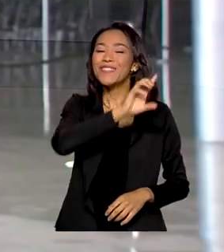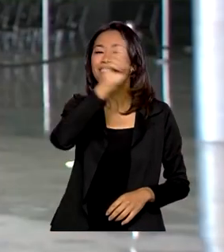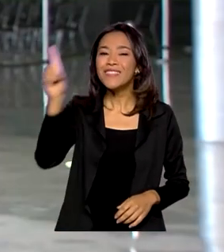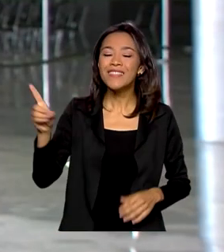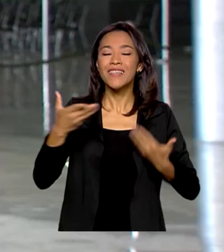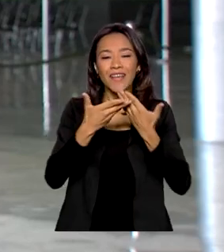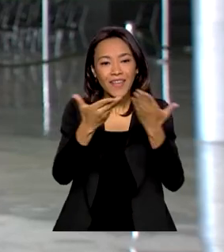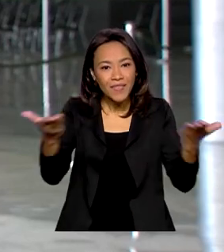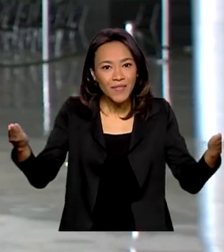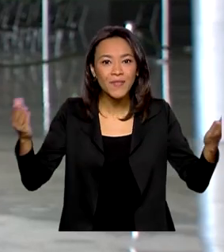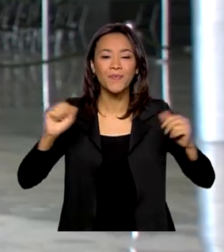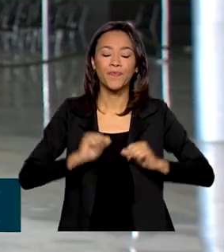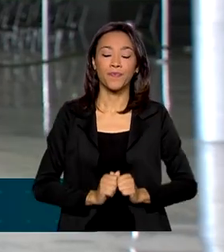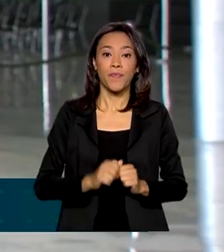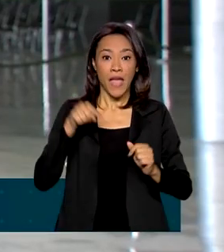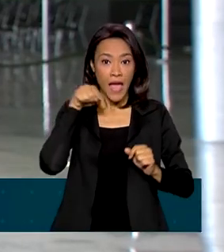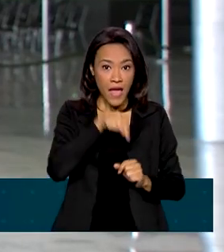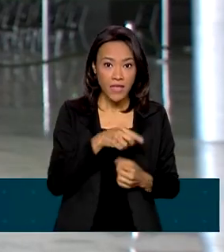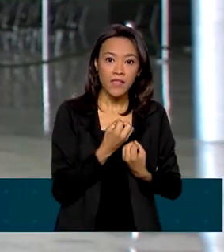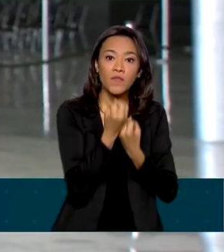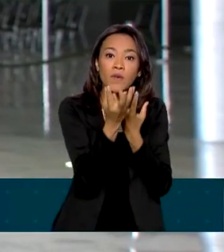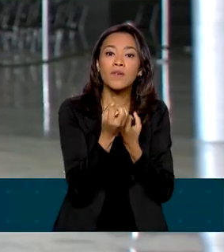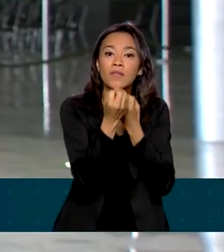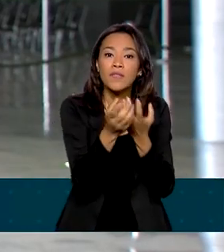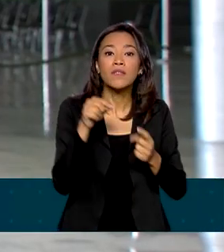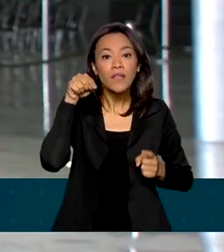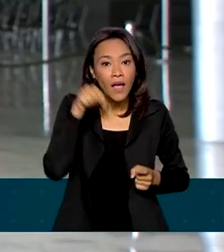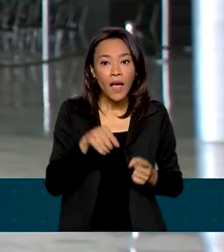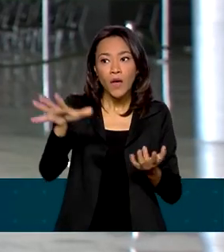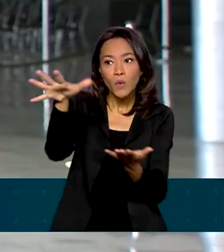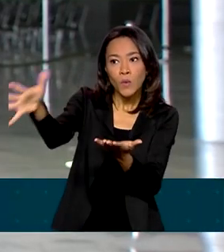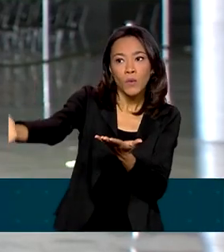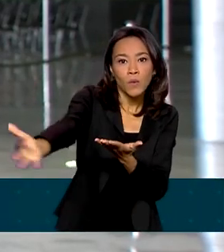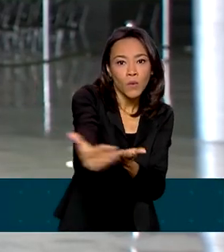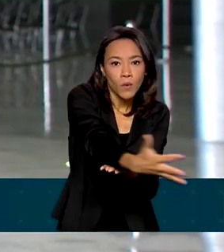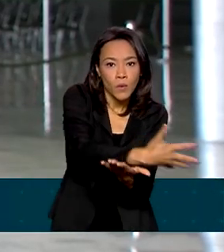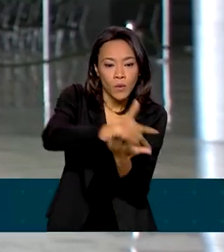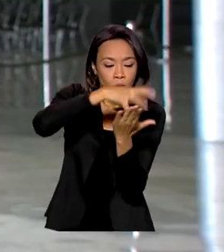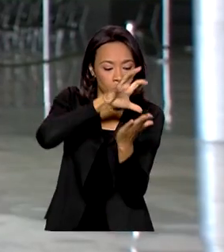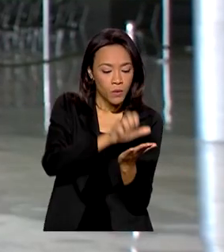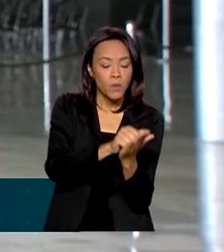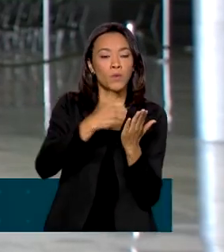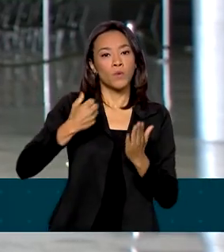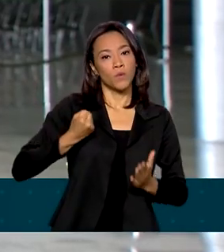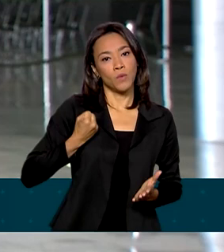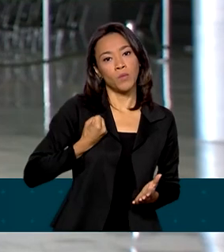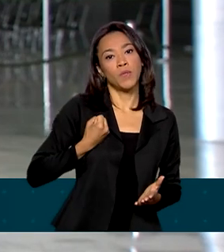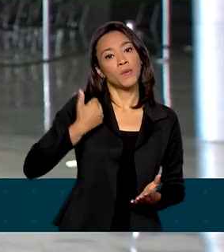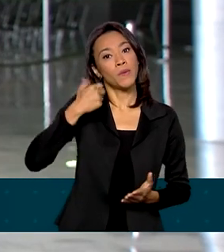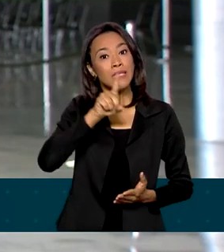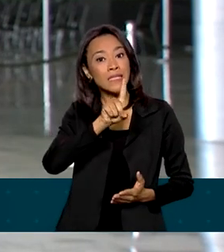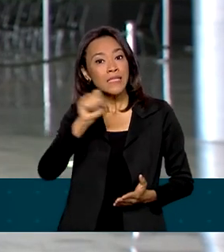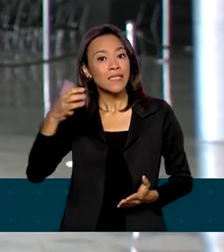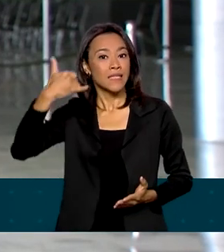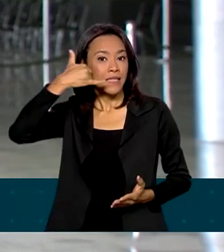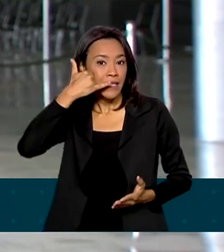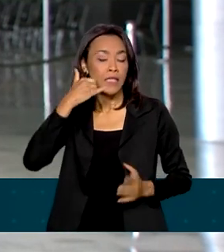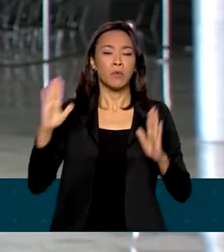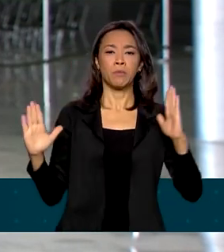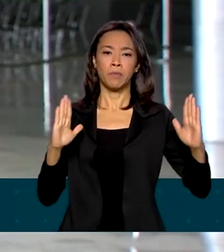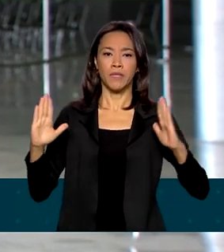você, bom dia a todos. Olha, esses dados são do Disque 100 e foram registrados em todo o país no período de janeiro